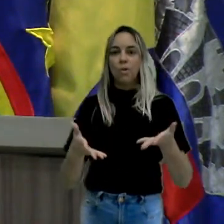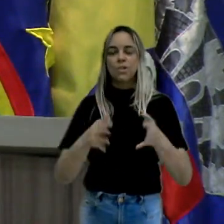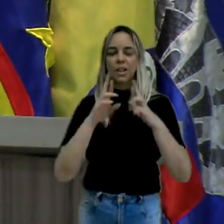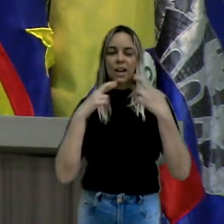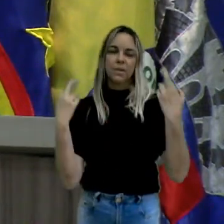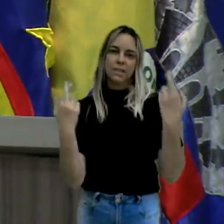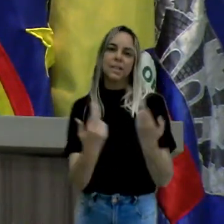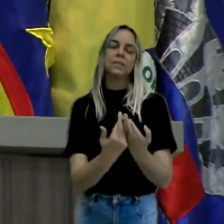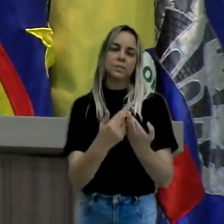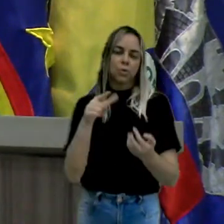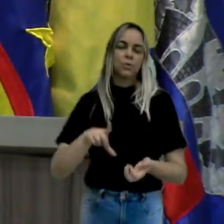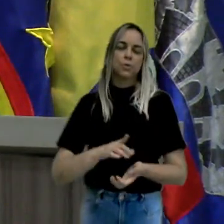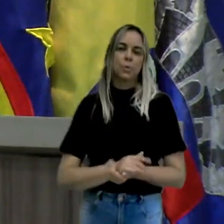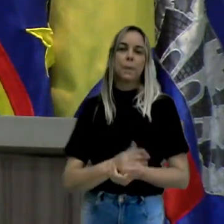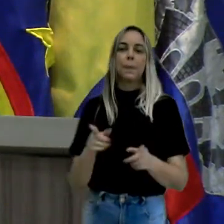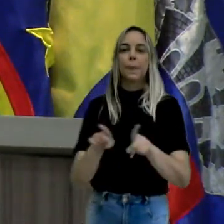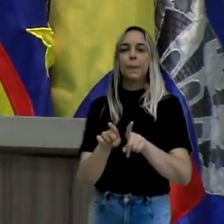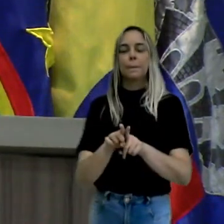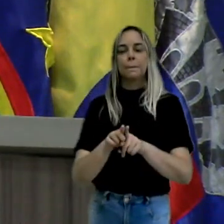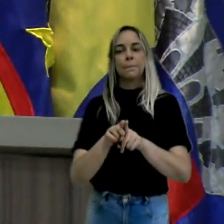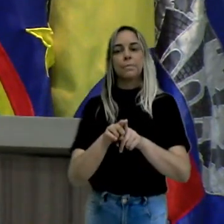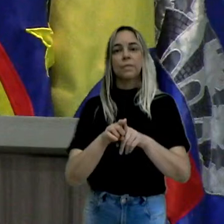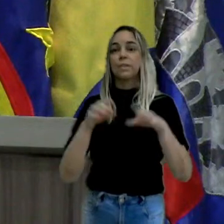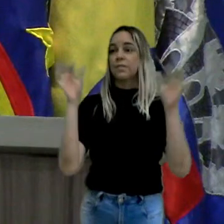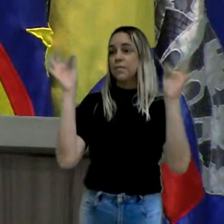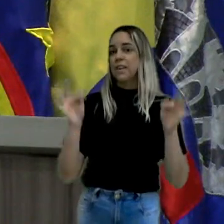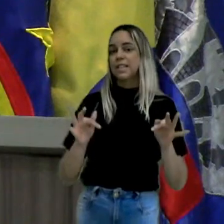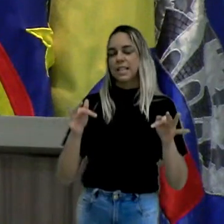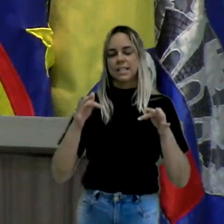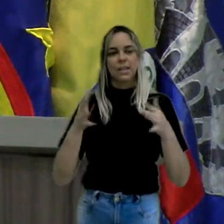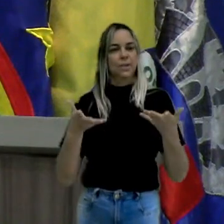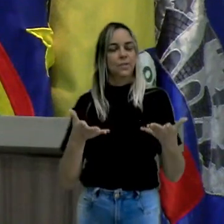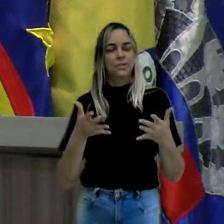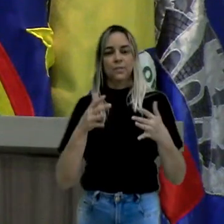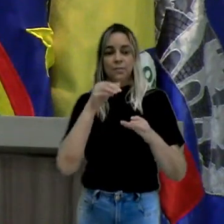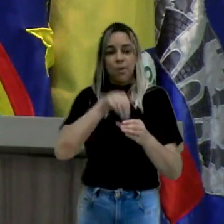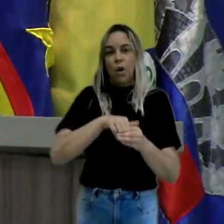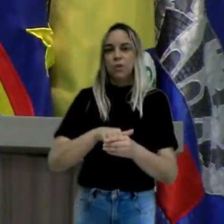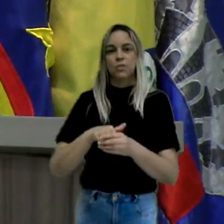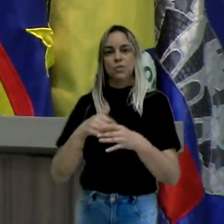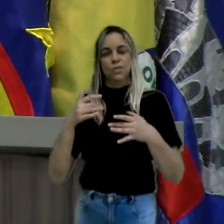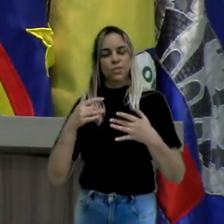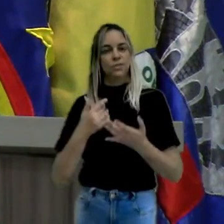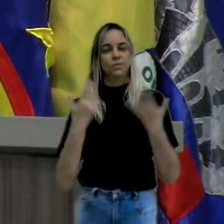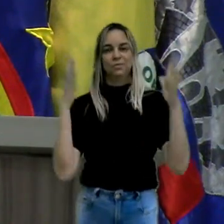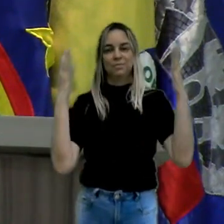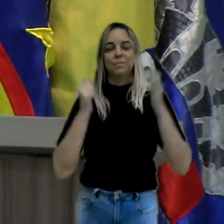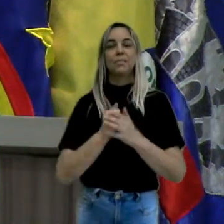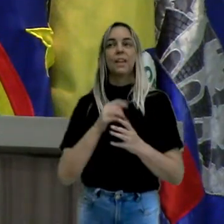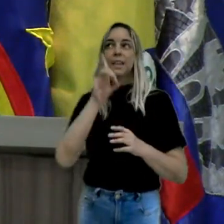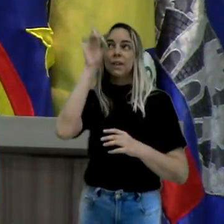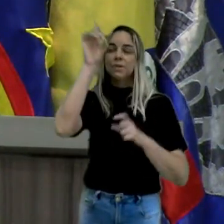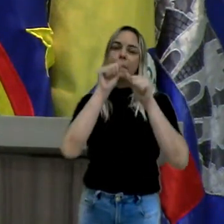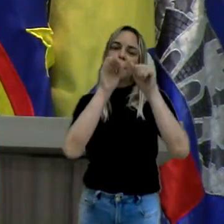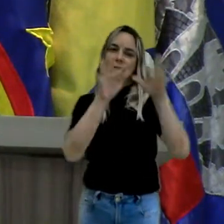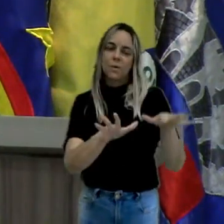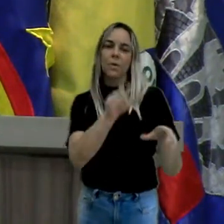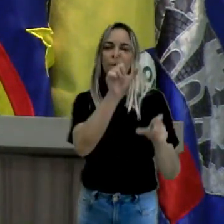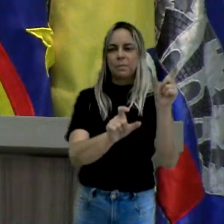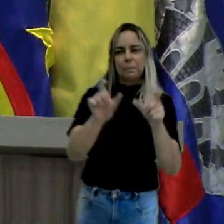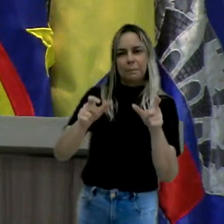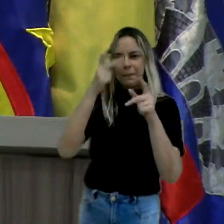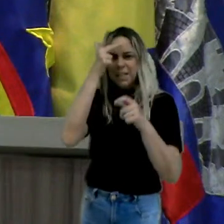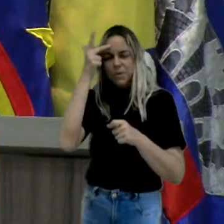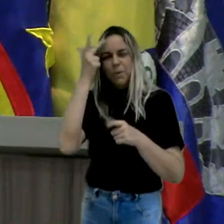Legislativa. E falar dos votos de felicitações que coloquei, o qual deixo o meu abraço e que Deus abençoe todos os